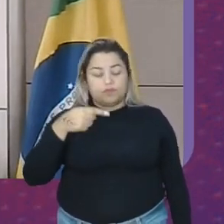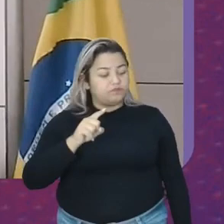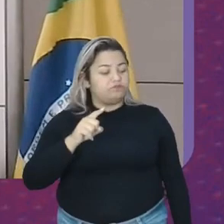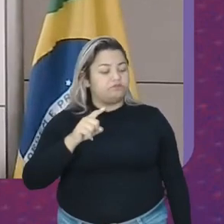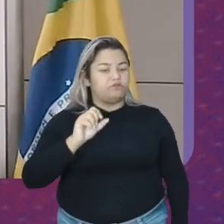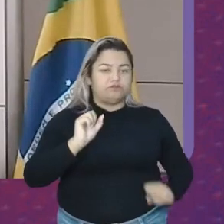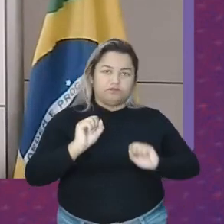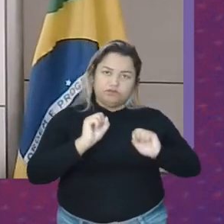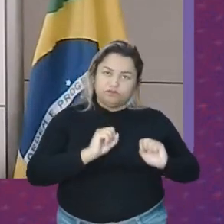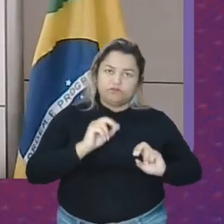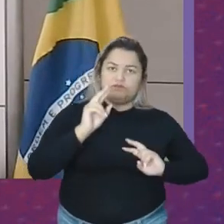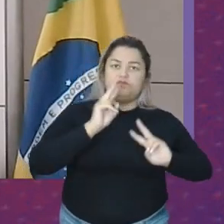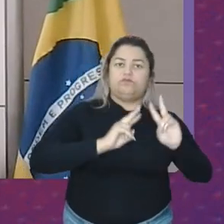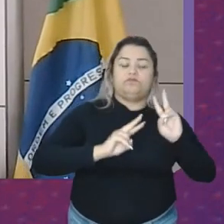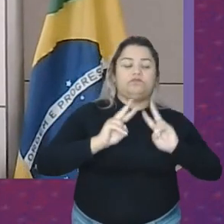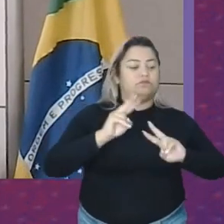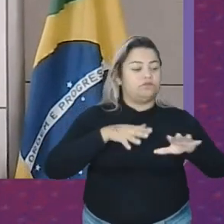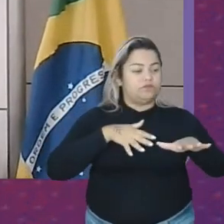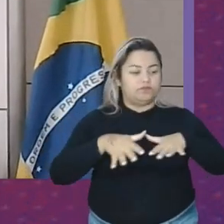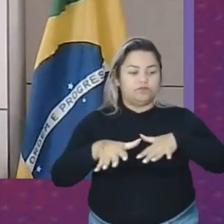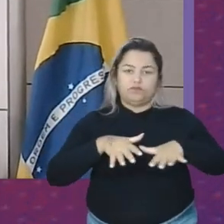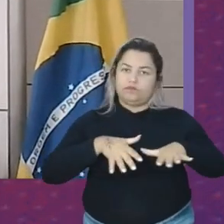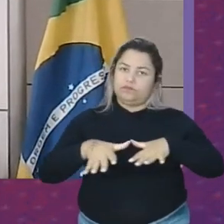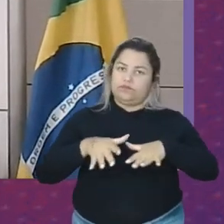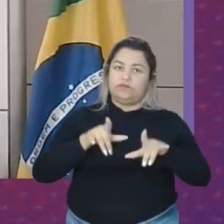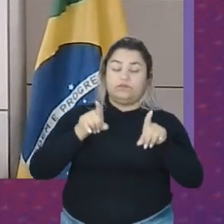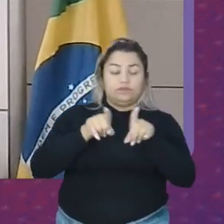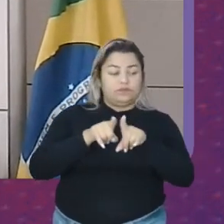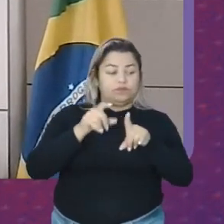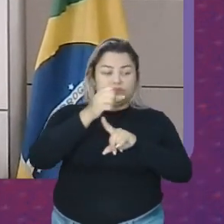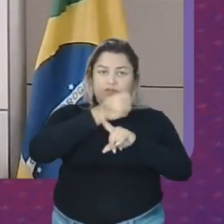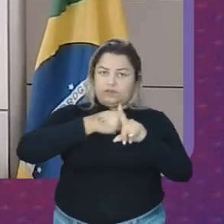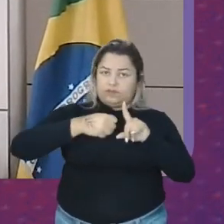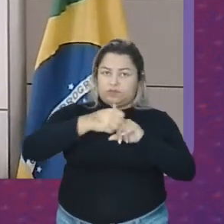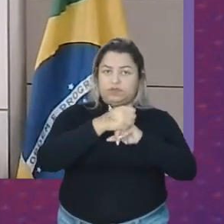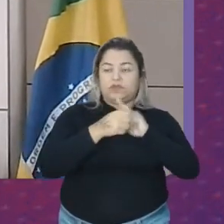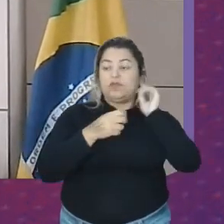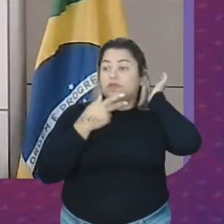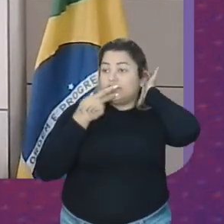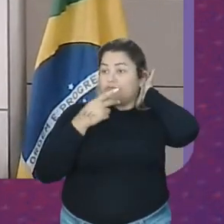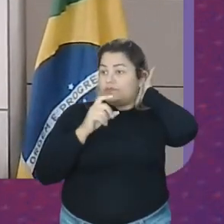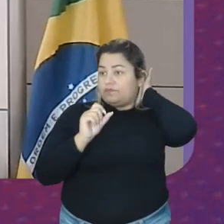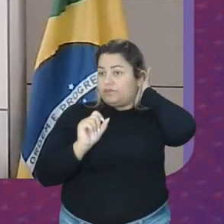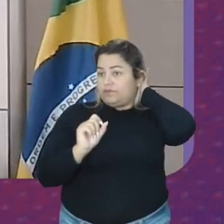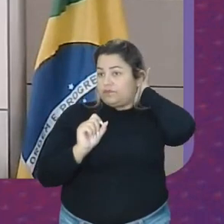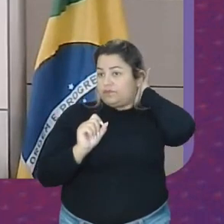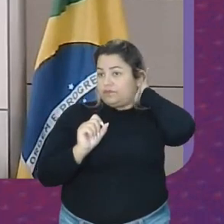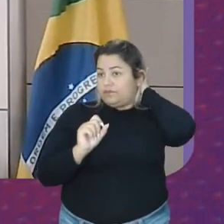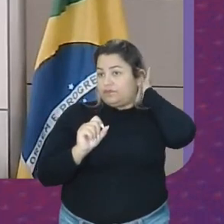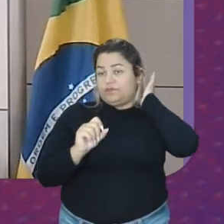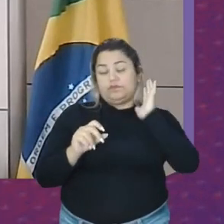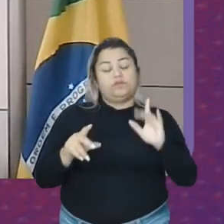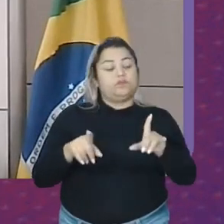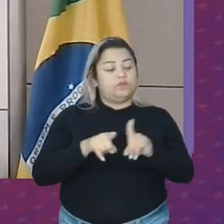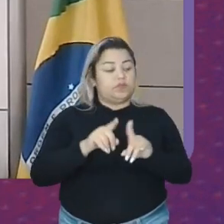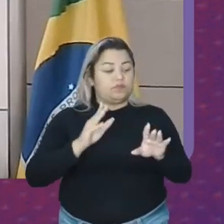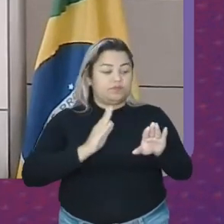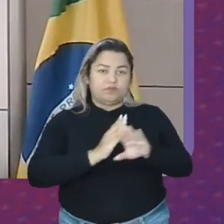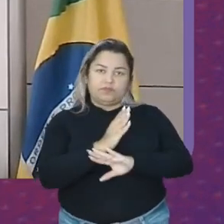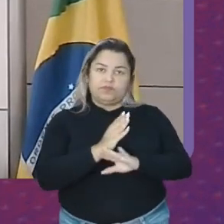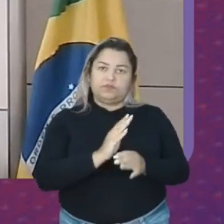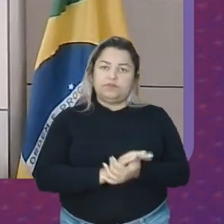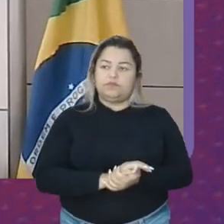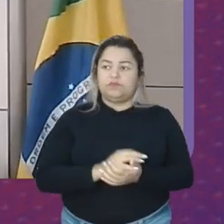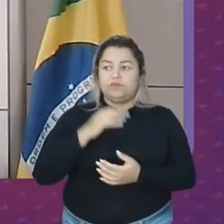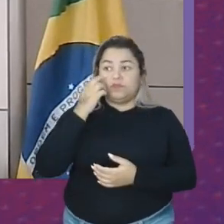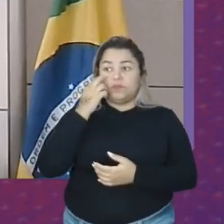a importância da movimentação da sociedade para querer ver suas proposições aprovadas